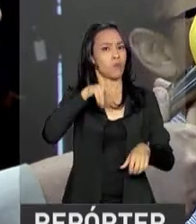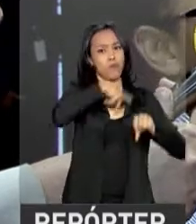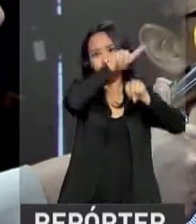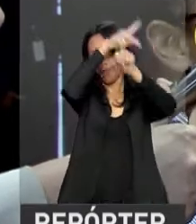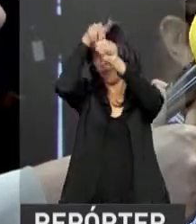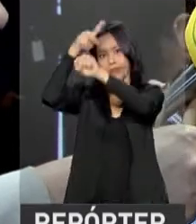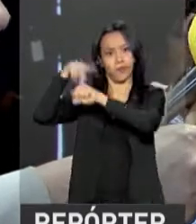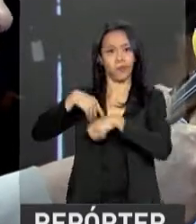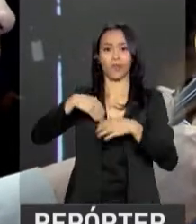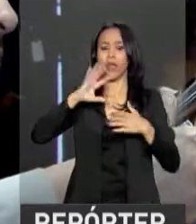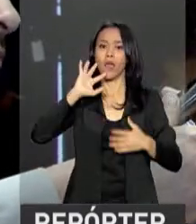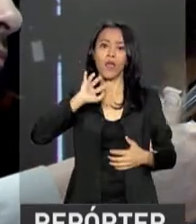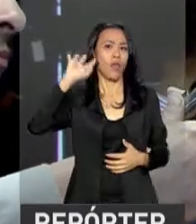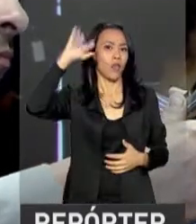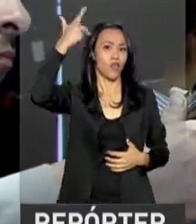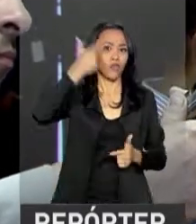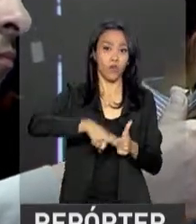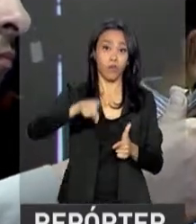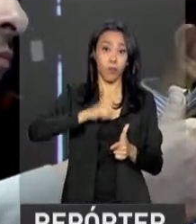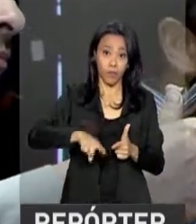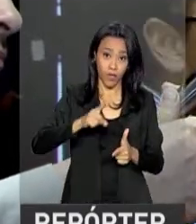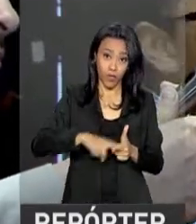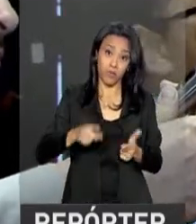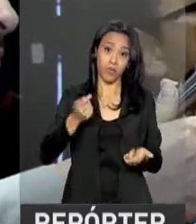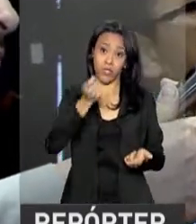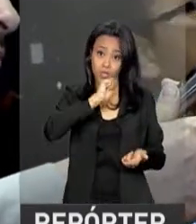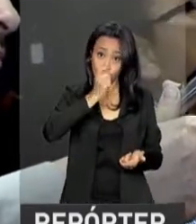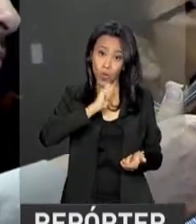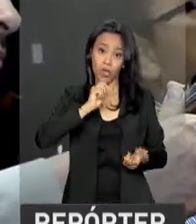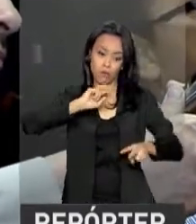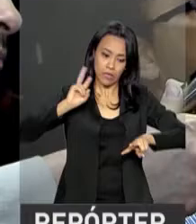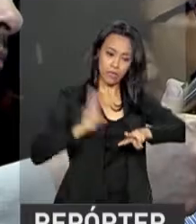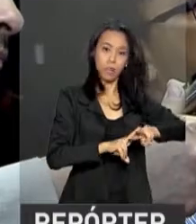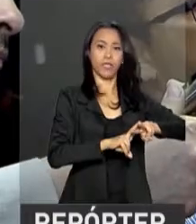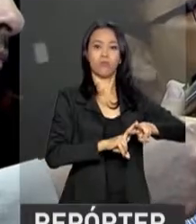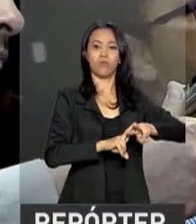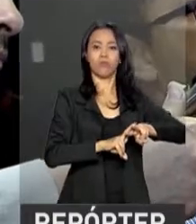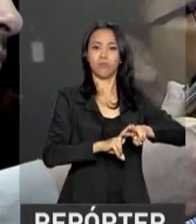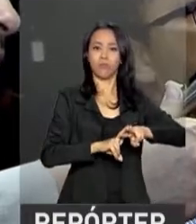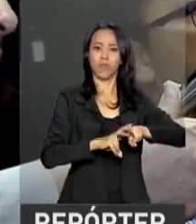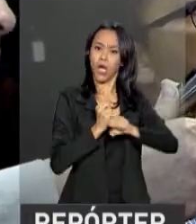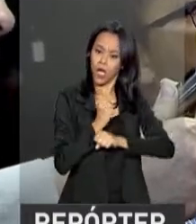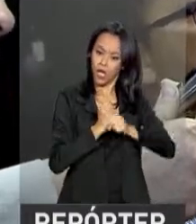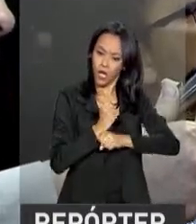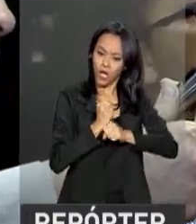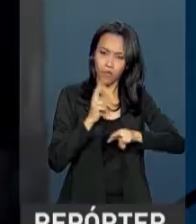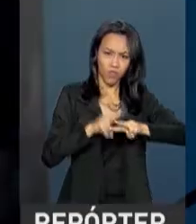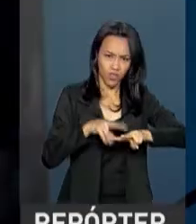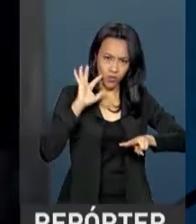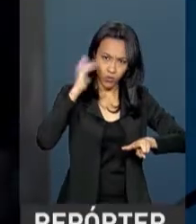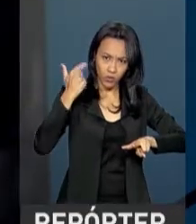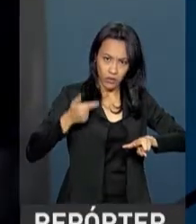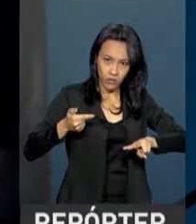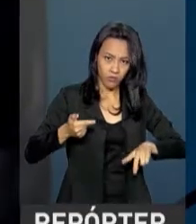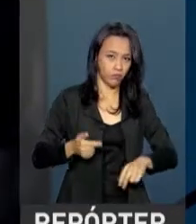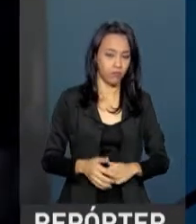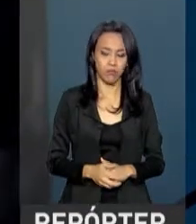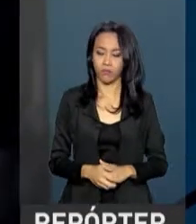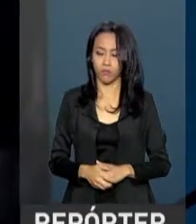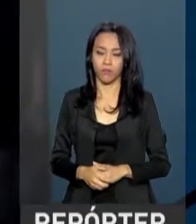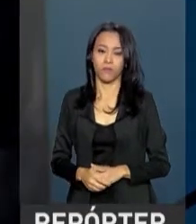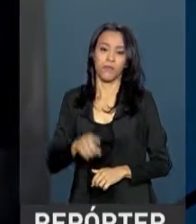resolveu o problema das drogas aumentando a pena e tempo de cadeia essa a solução não passa por aí o ministro também defendeu